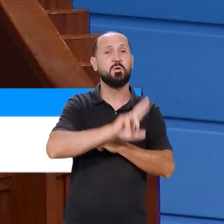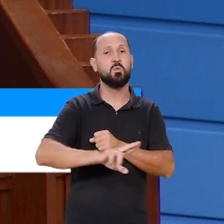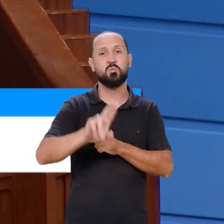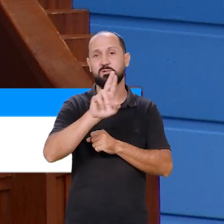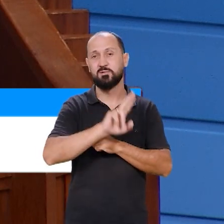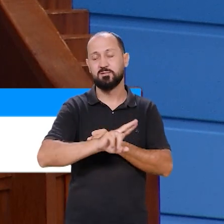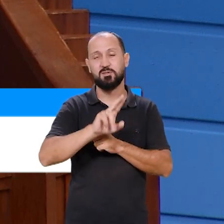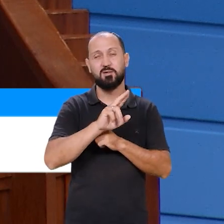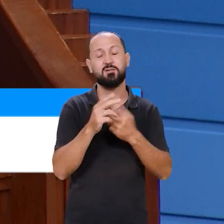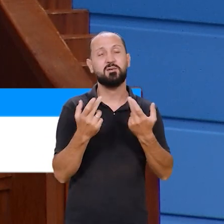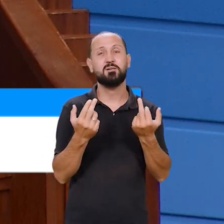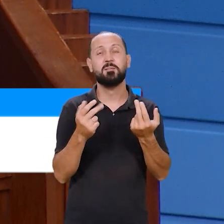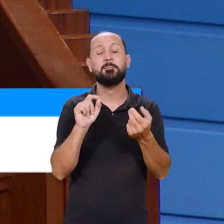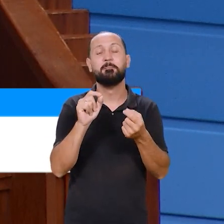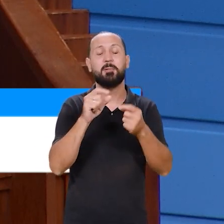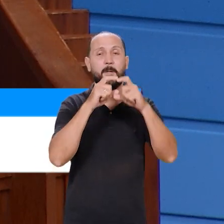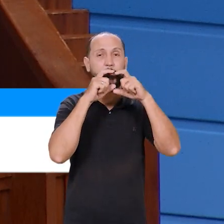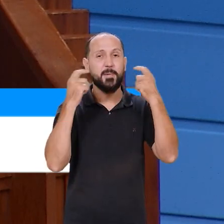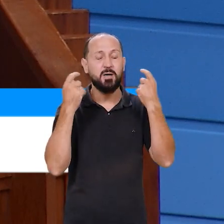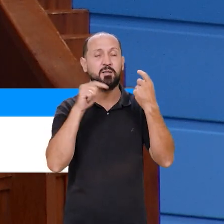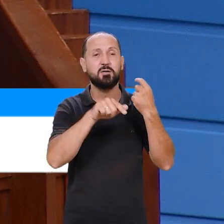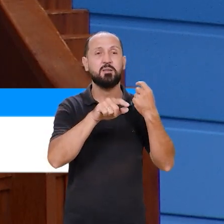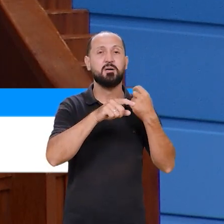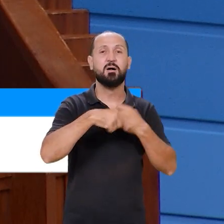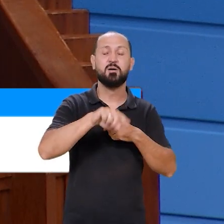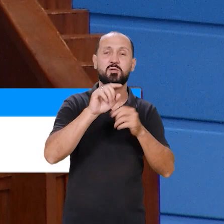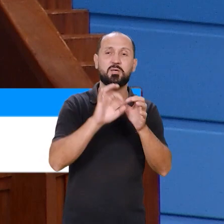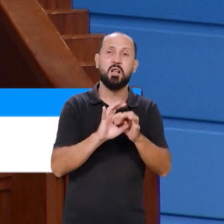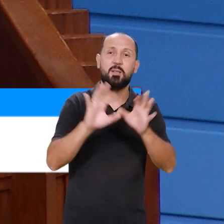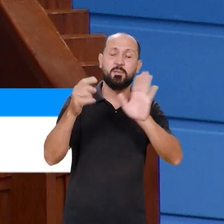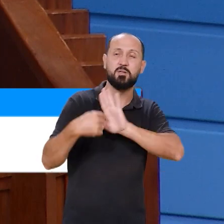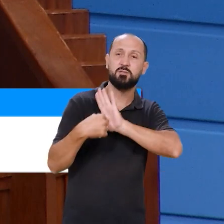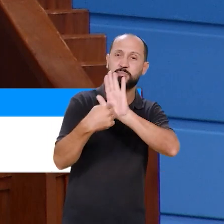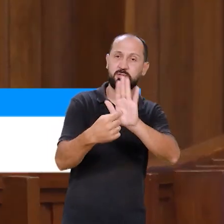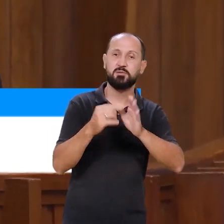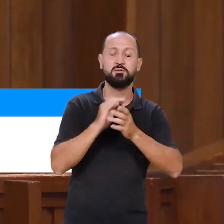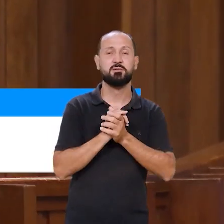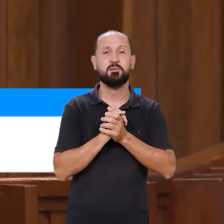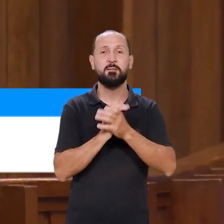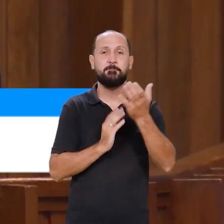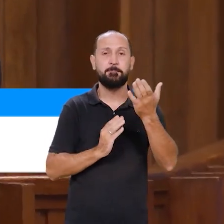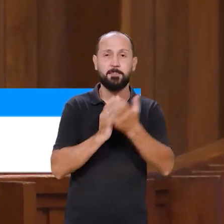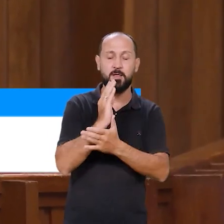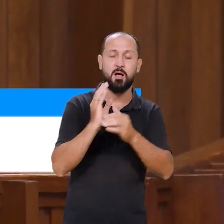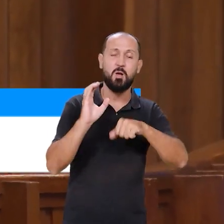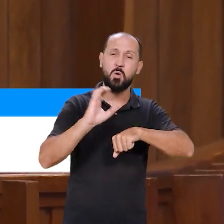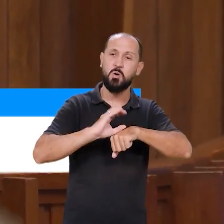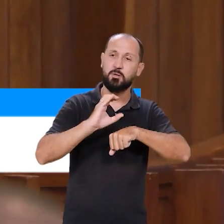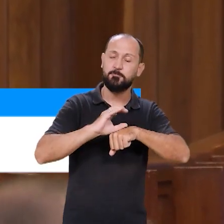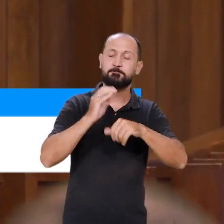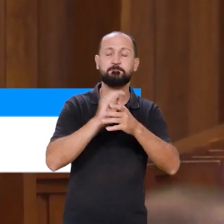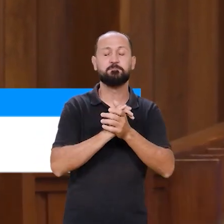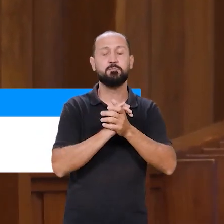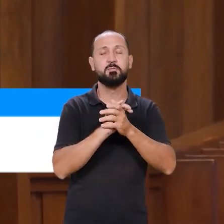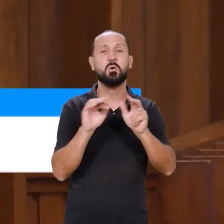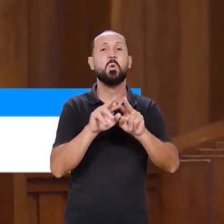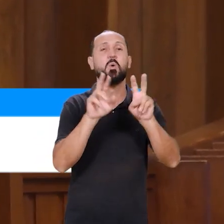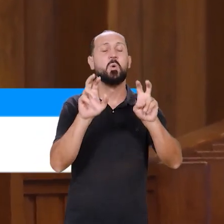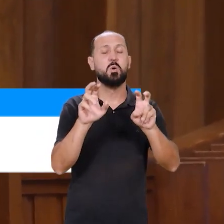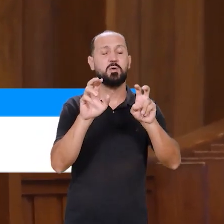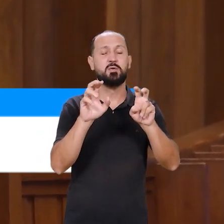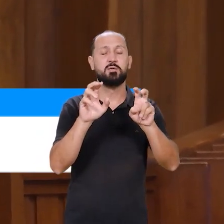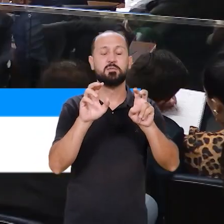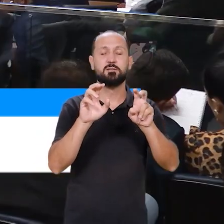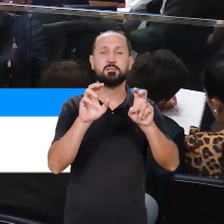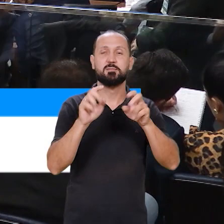ser utilizado para censurar a nossa liberdade de expressão. Com a aprovação da constitucionalidade, a matéria das